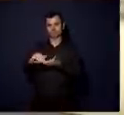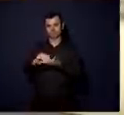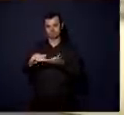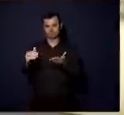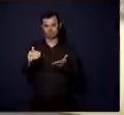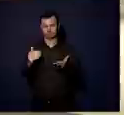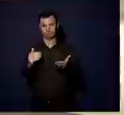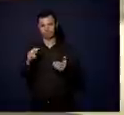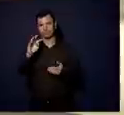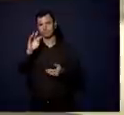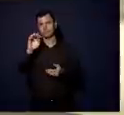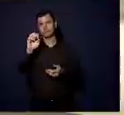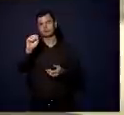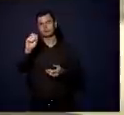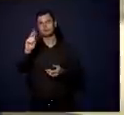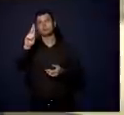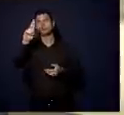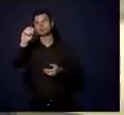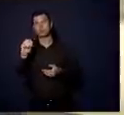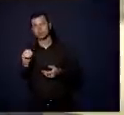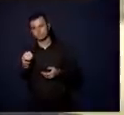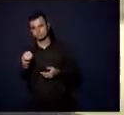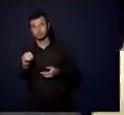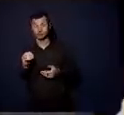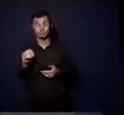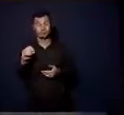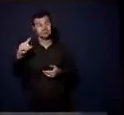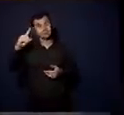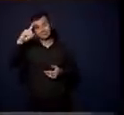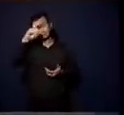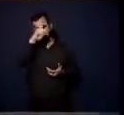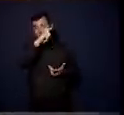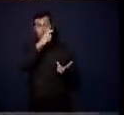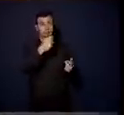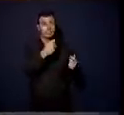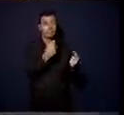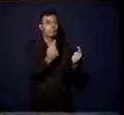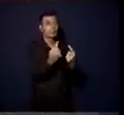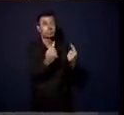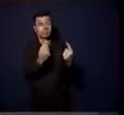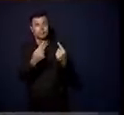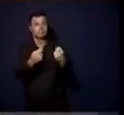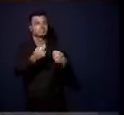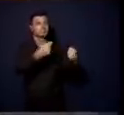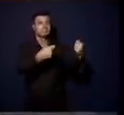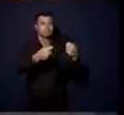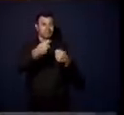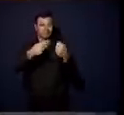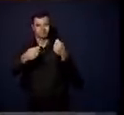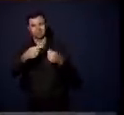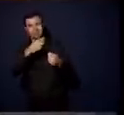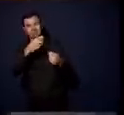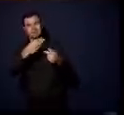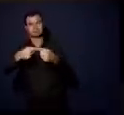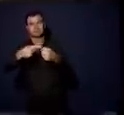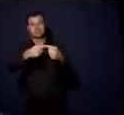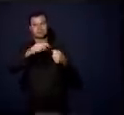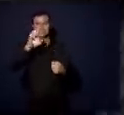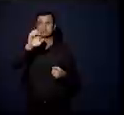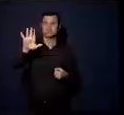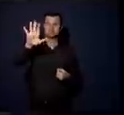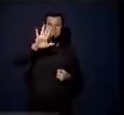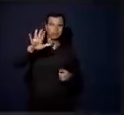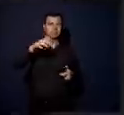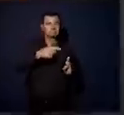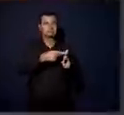normal da Secretário do Tesouro é negociação faz parte do trabalho com estados e município questão de endividamento às vezes de